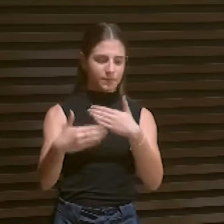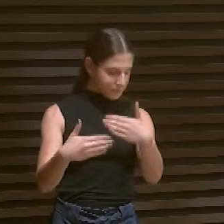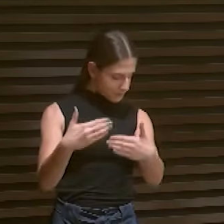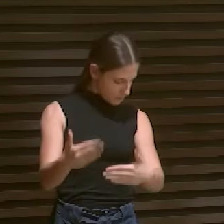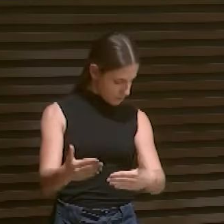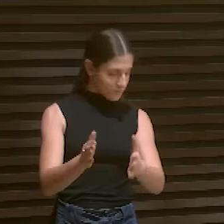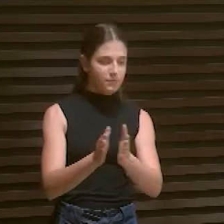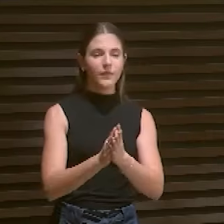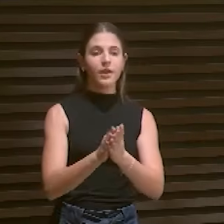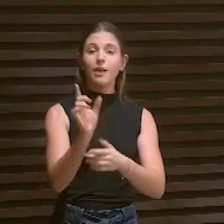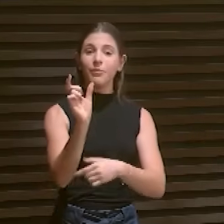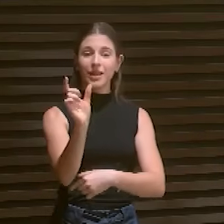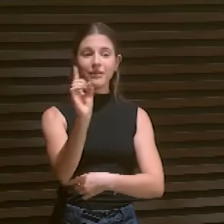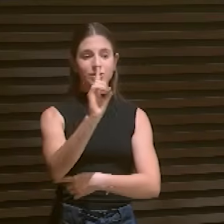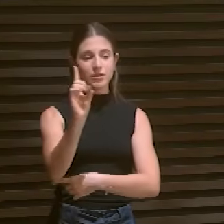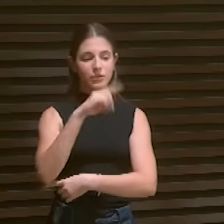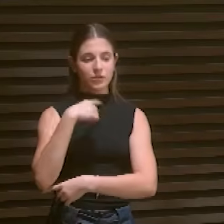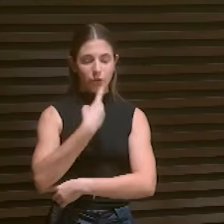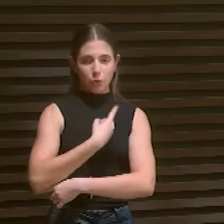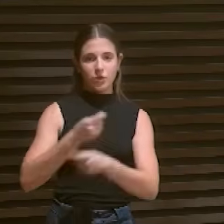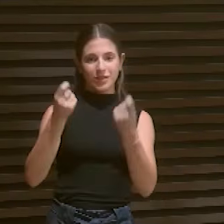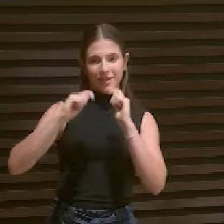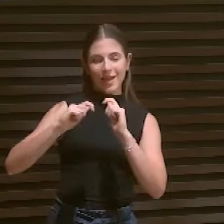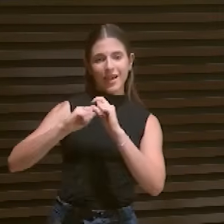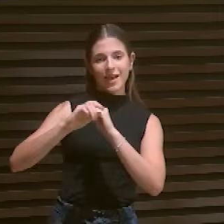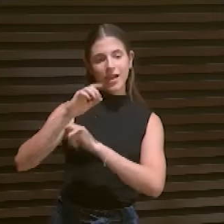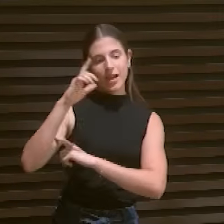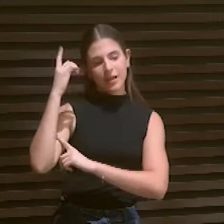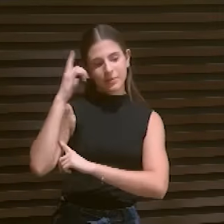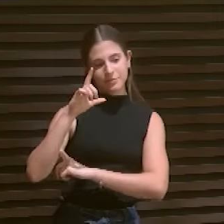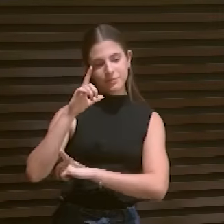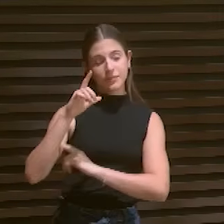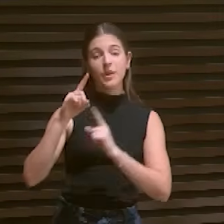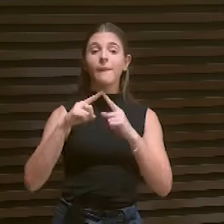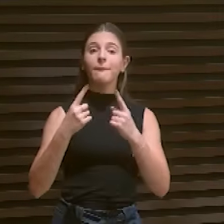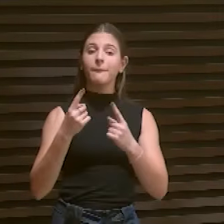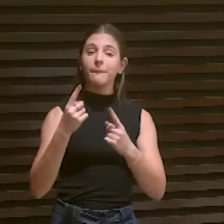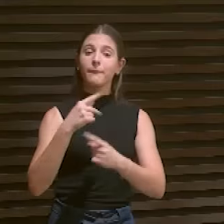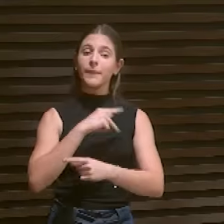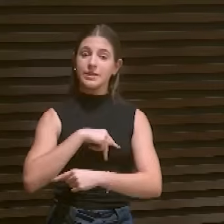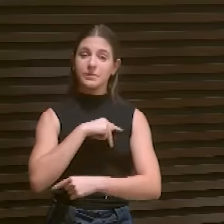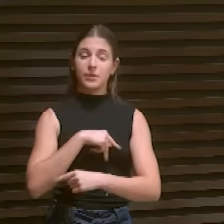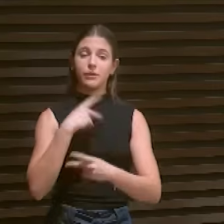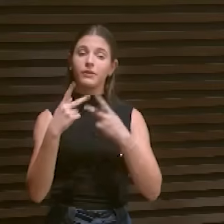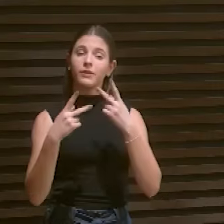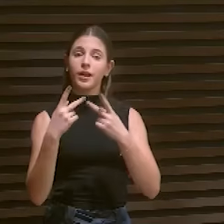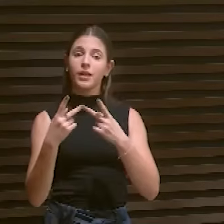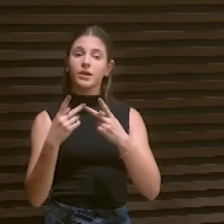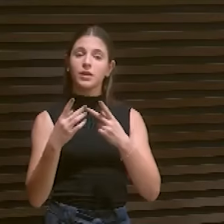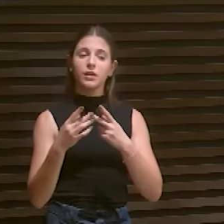E é a palavra de Deus quem vai nos capacitar a isso. Mas é o que Paulo fala. Não é para